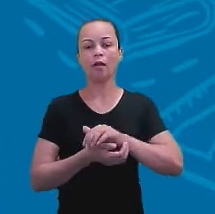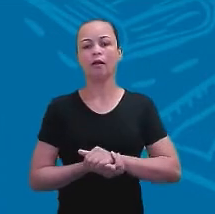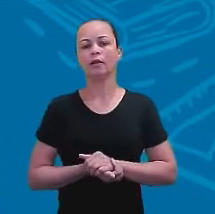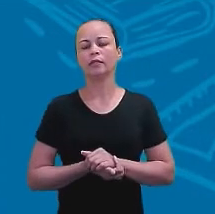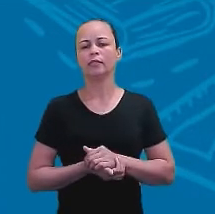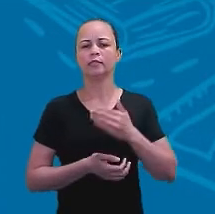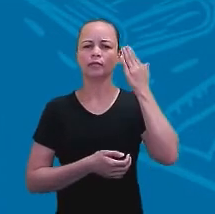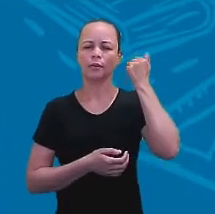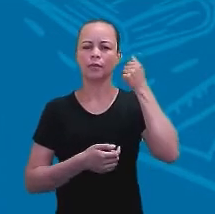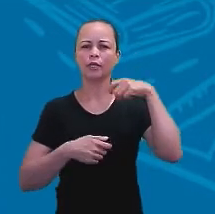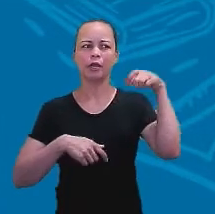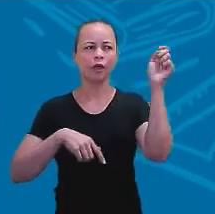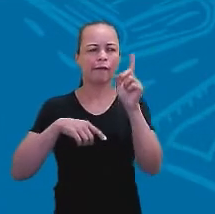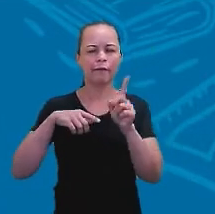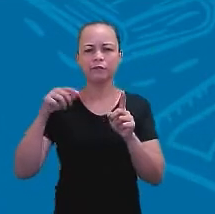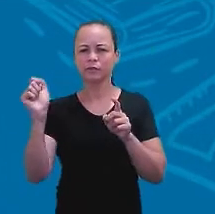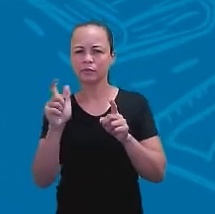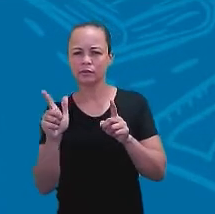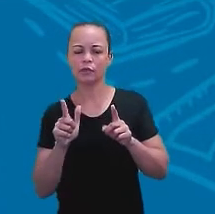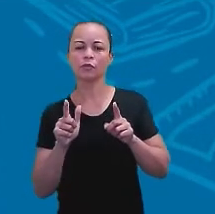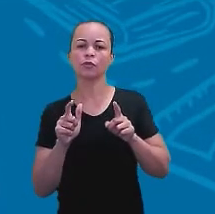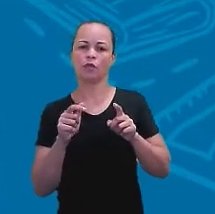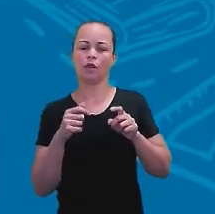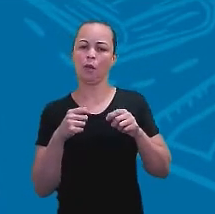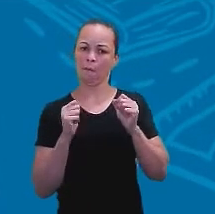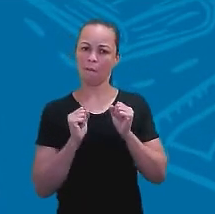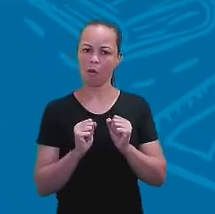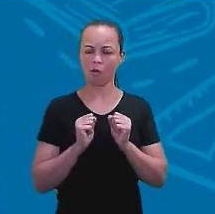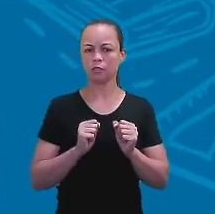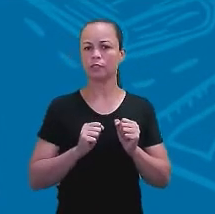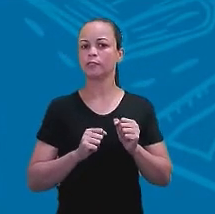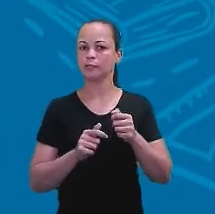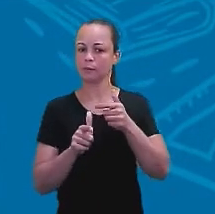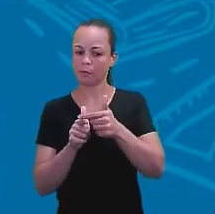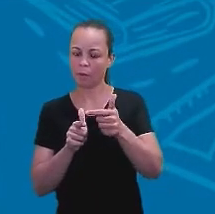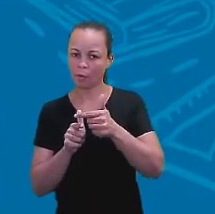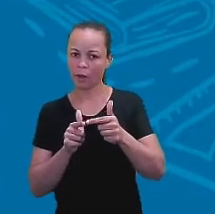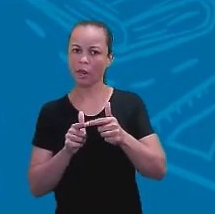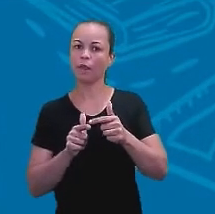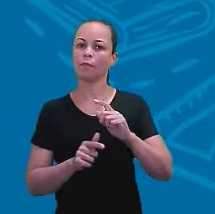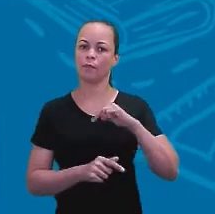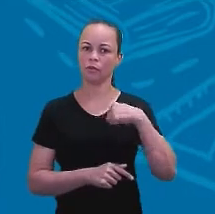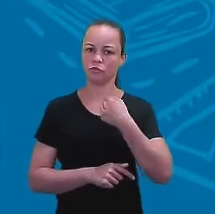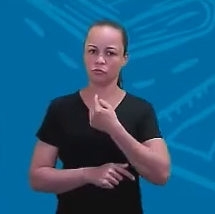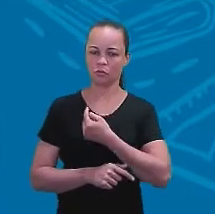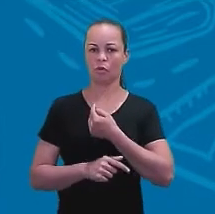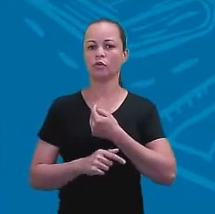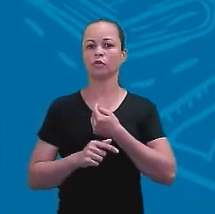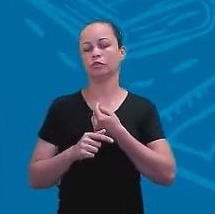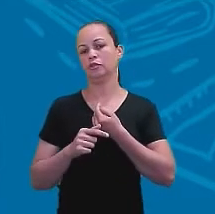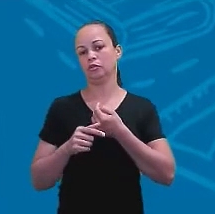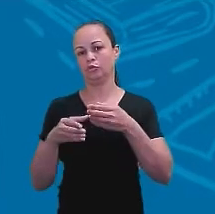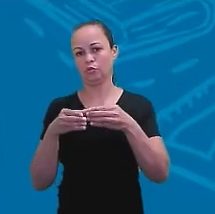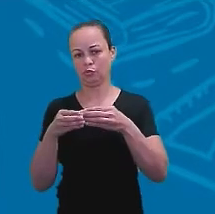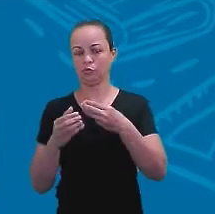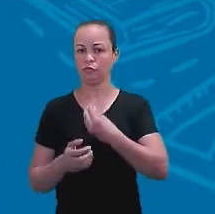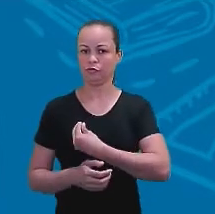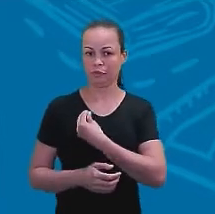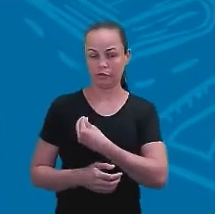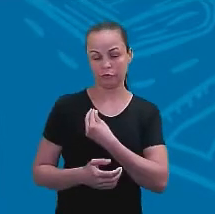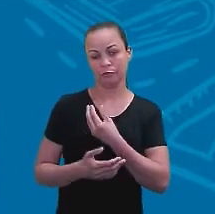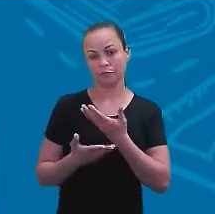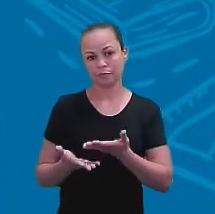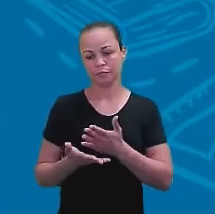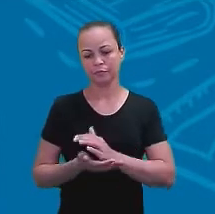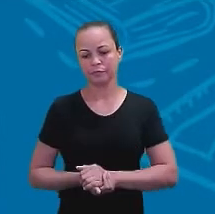radiação solar podem ser prejudiciais a nós seres vivos, tá certo? Aos seres vivos de forma geral. E